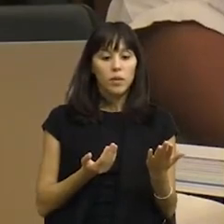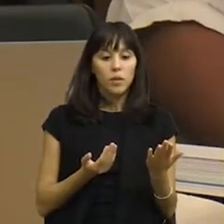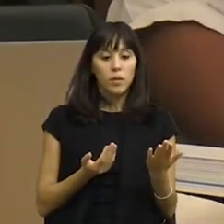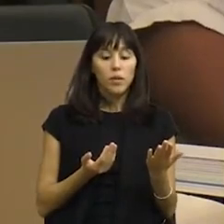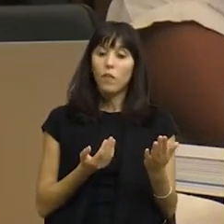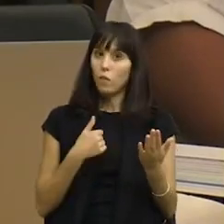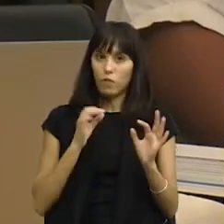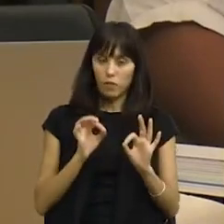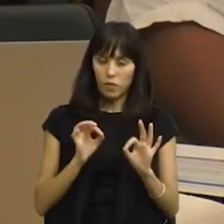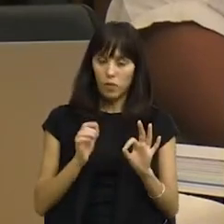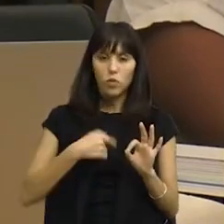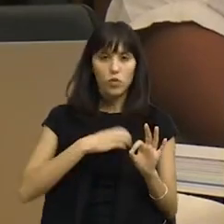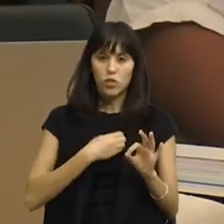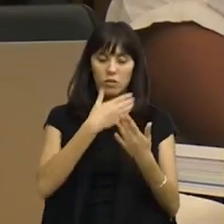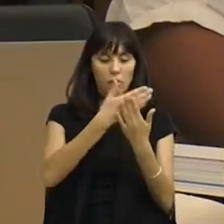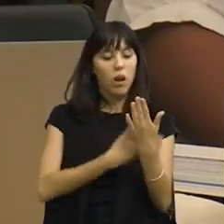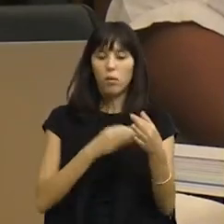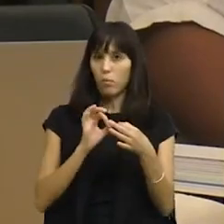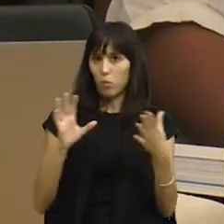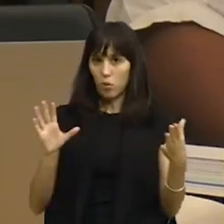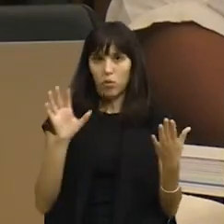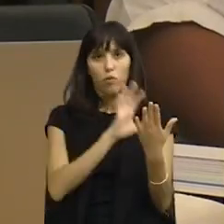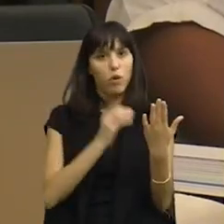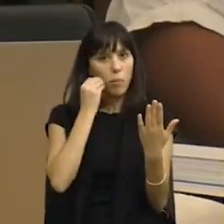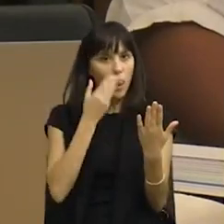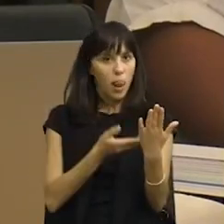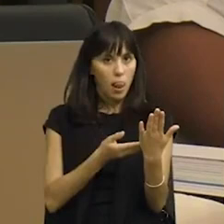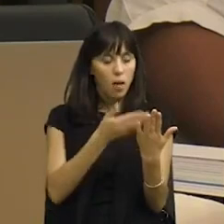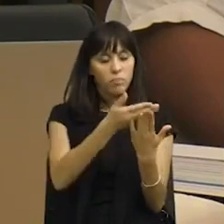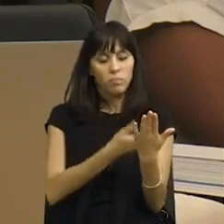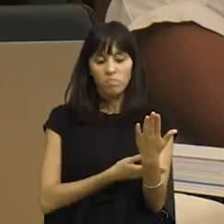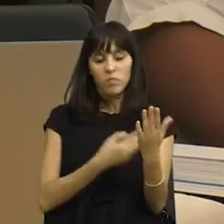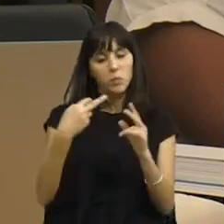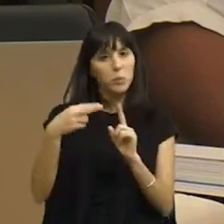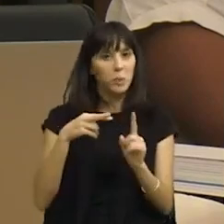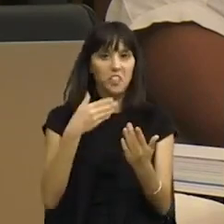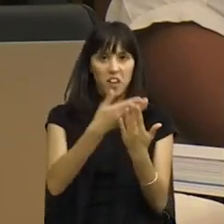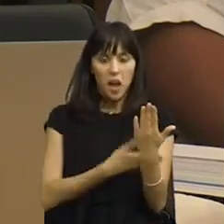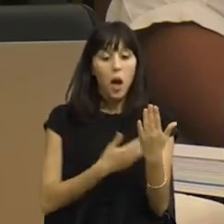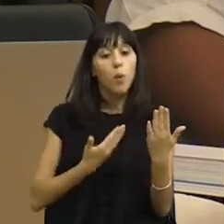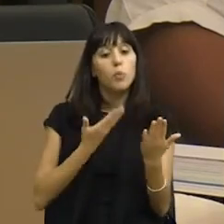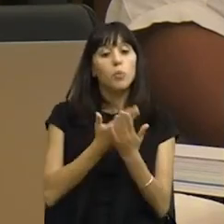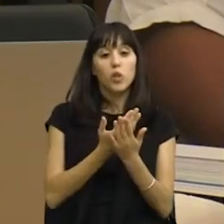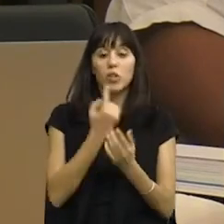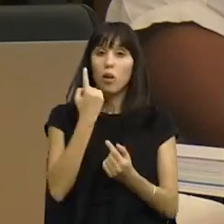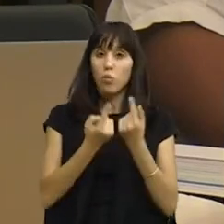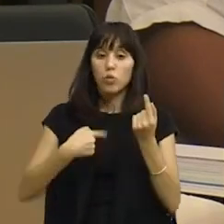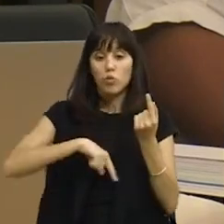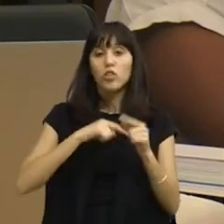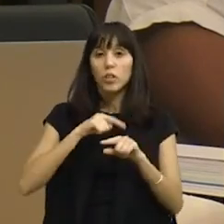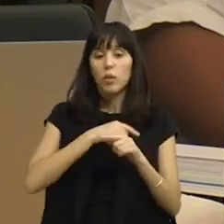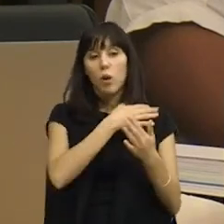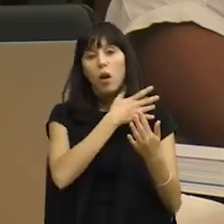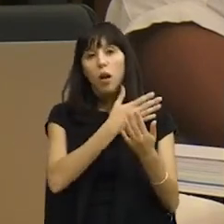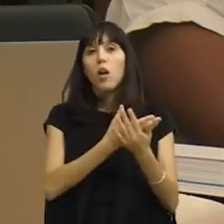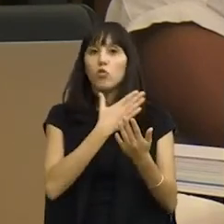para terminar, nós não nos revemos nesta carta, na forma como ela está neste momento, nem na visão dela. Há propostas que nós tínhamos avançado ao longo do tempo que